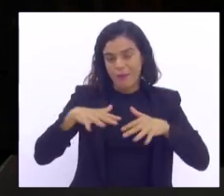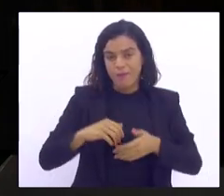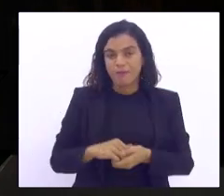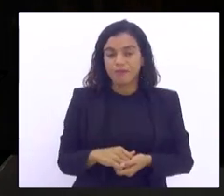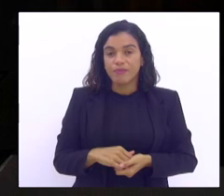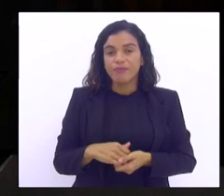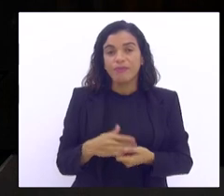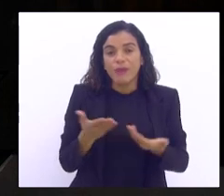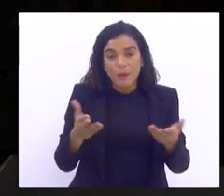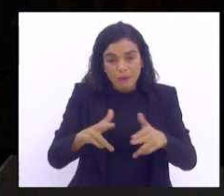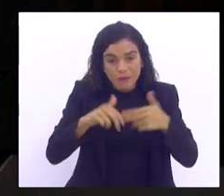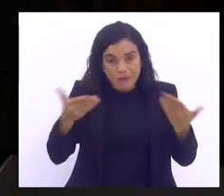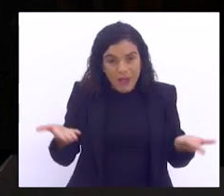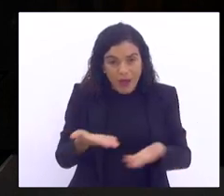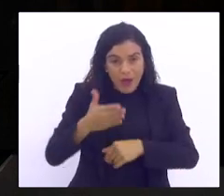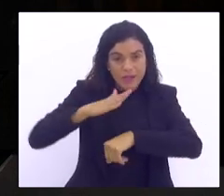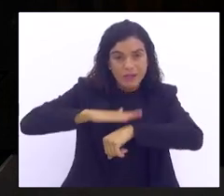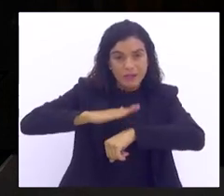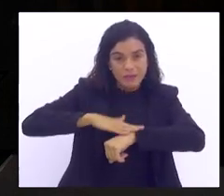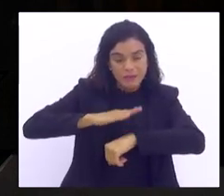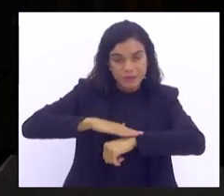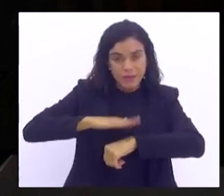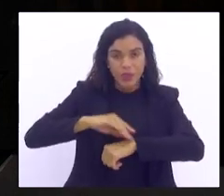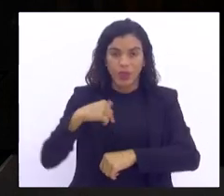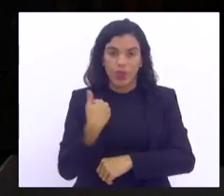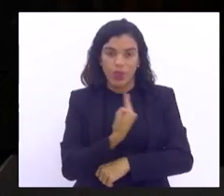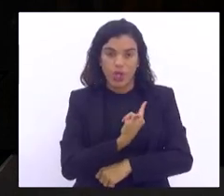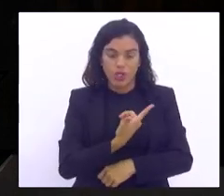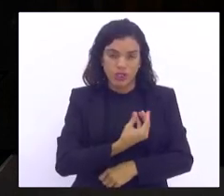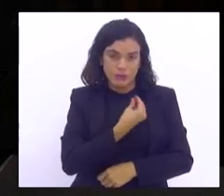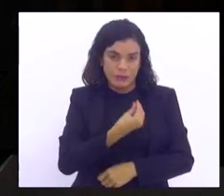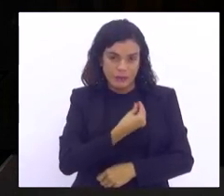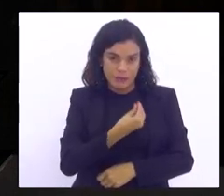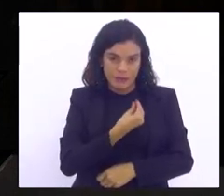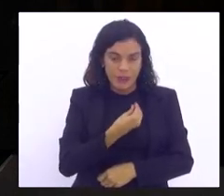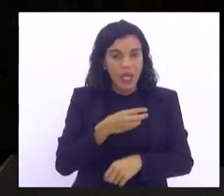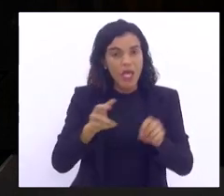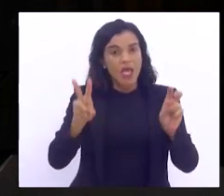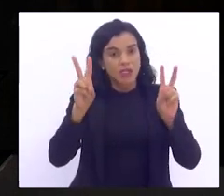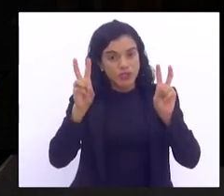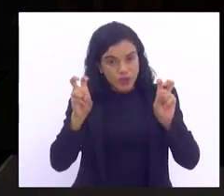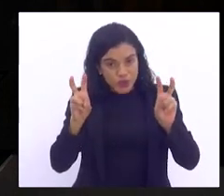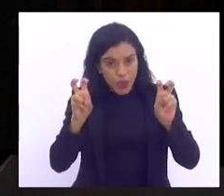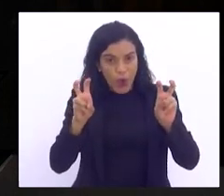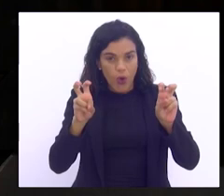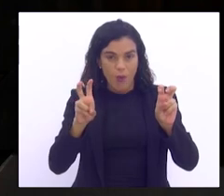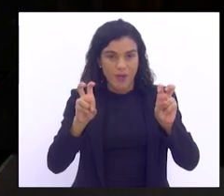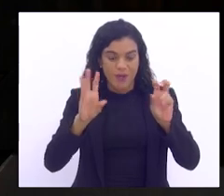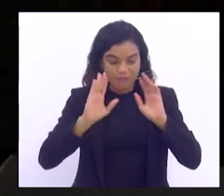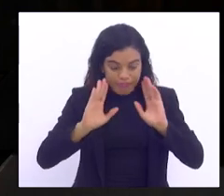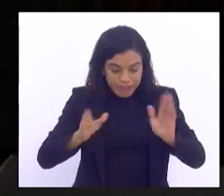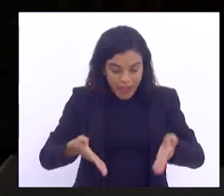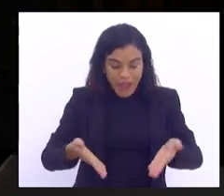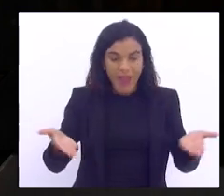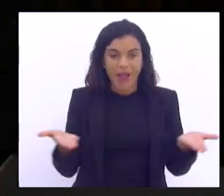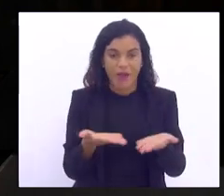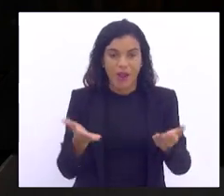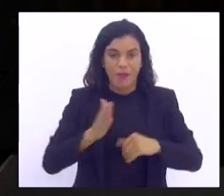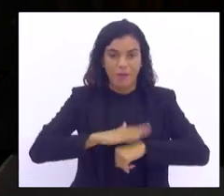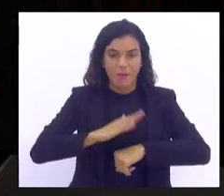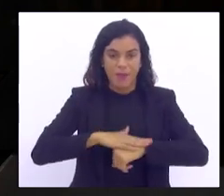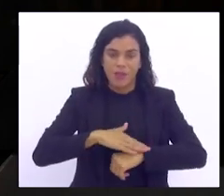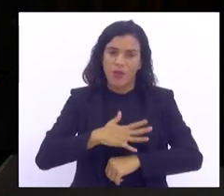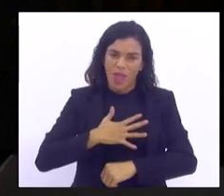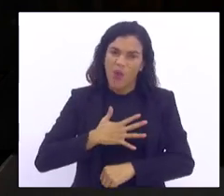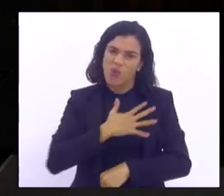este momento que, de fato, nós estamos vivendo. É exatamente sobre a égide deste momento. Nós estamos sobre a égide dessa ditadura